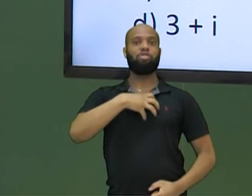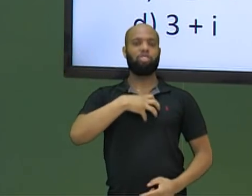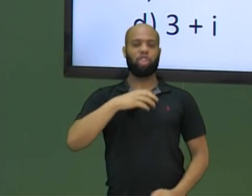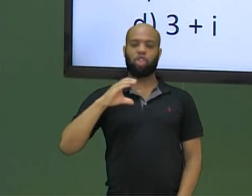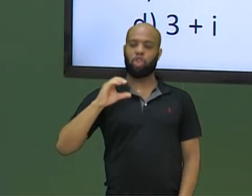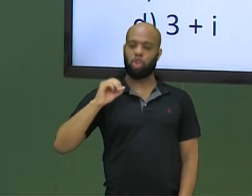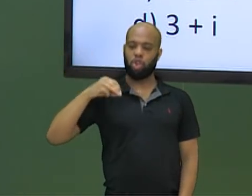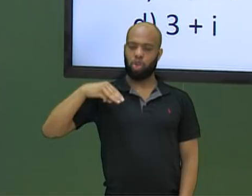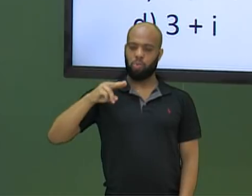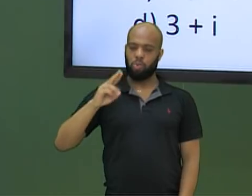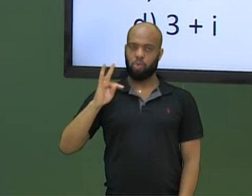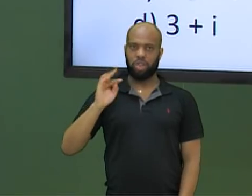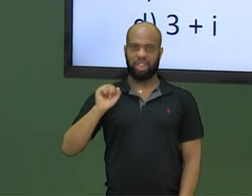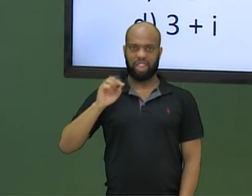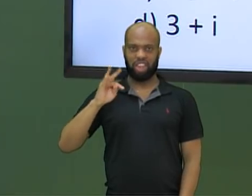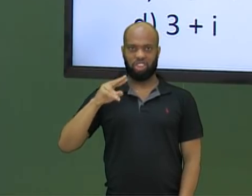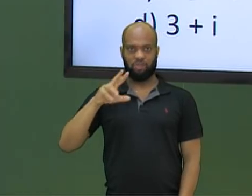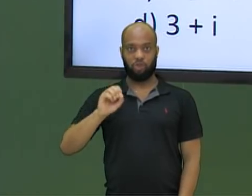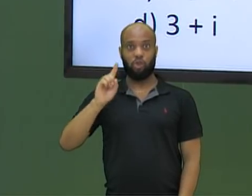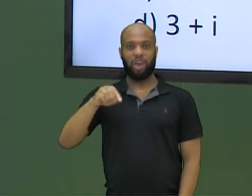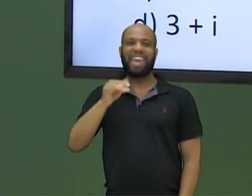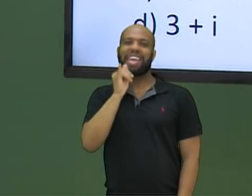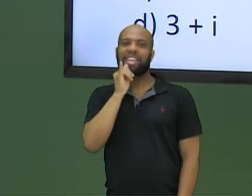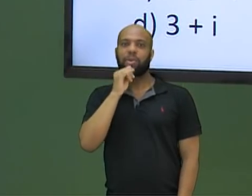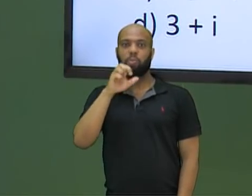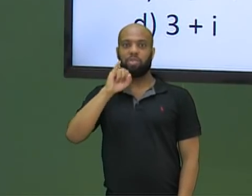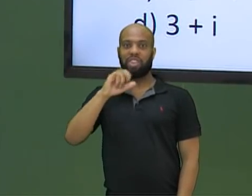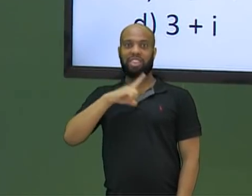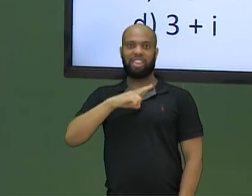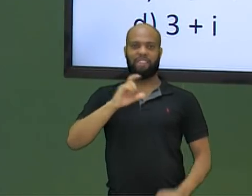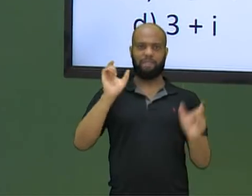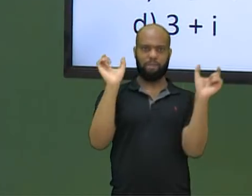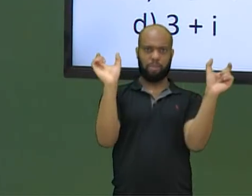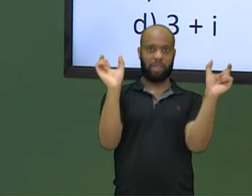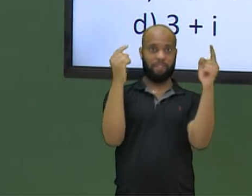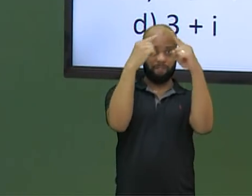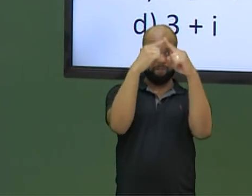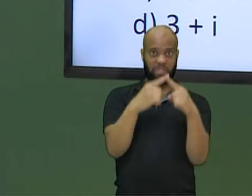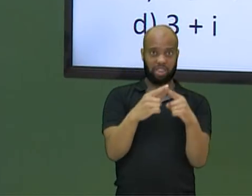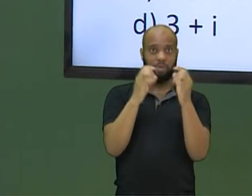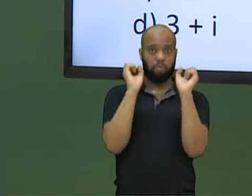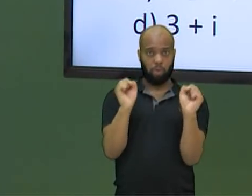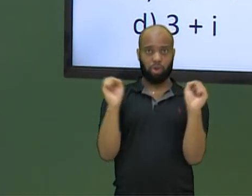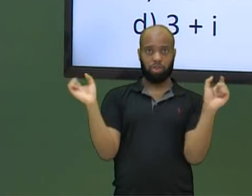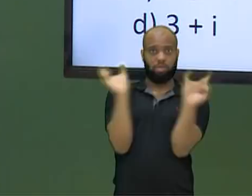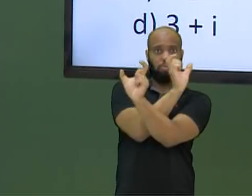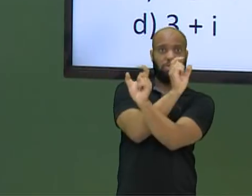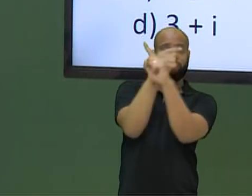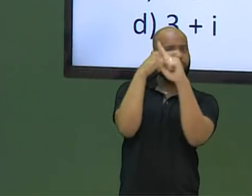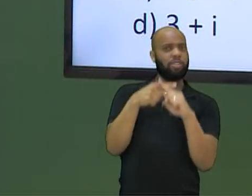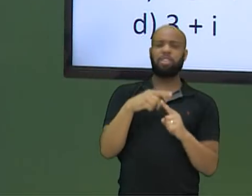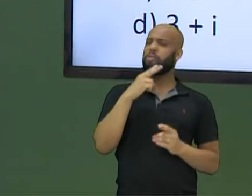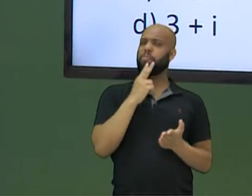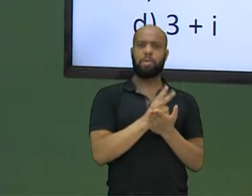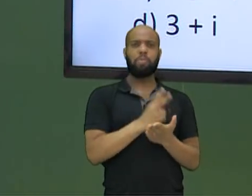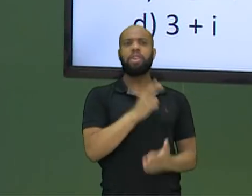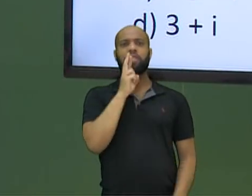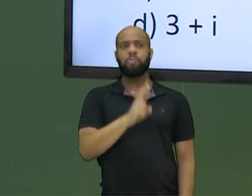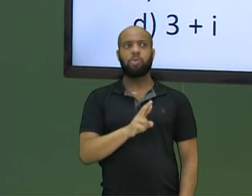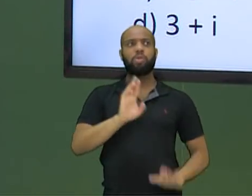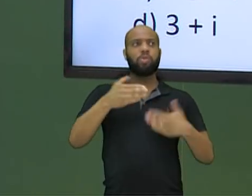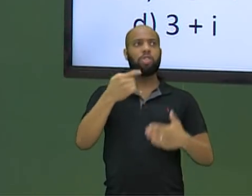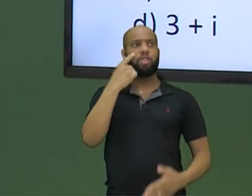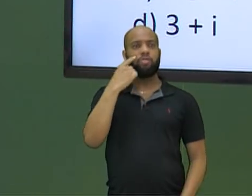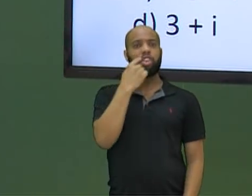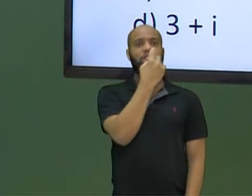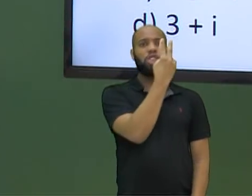válida, tá? Não vai importar aqui a ordem que eu vá multiplicar. Então, o 2 mais i eu continuo com 2 mais i, não vou